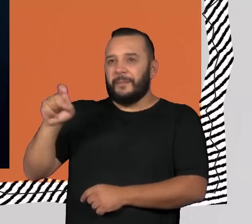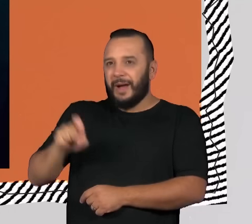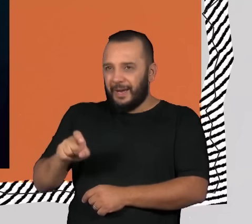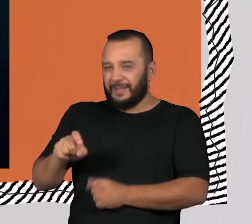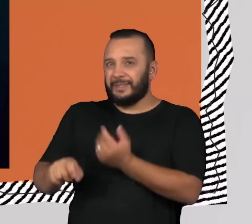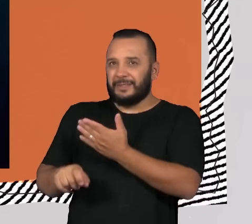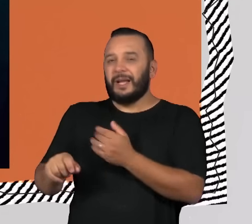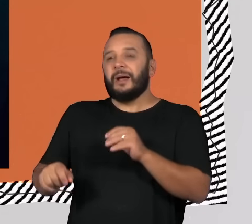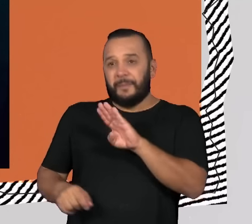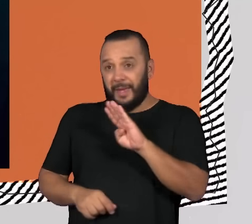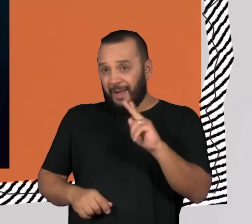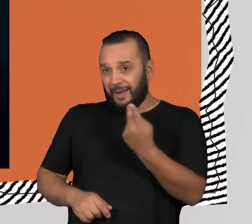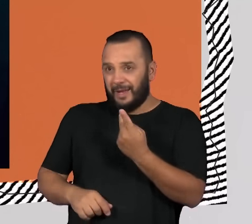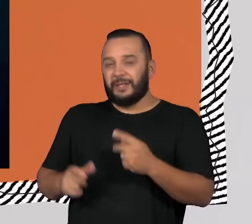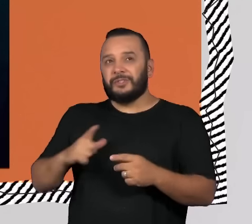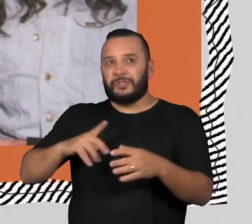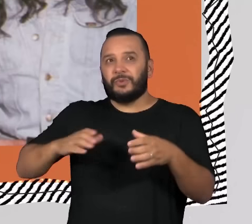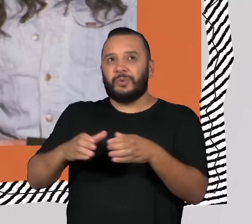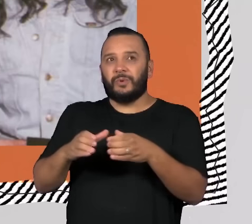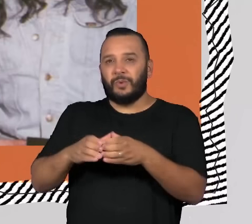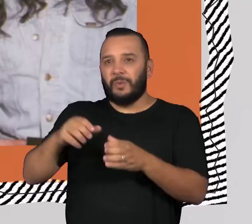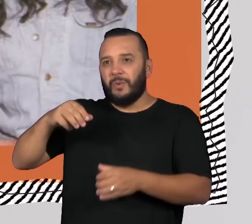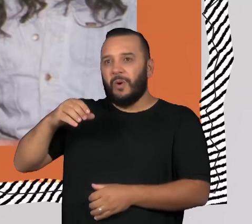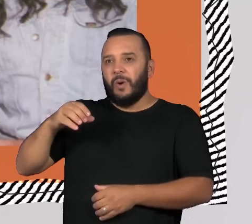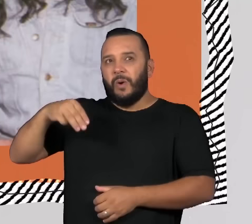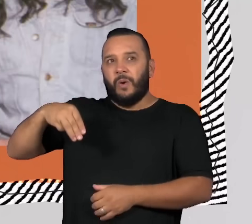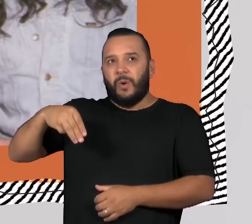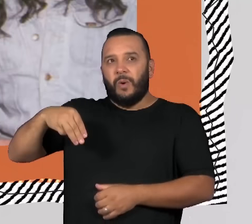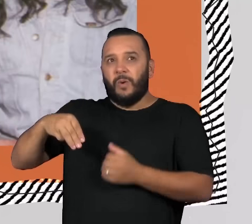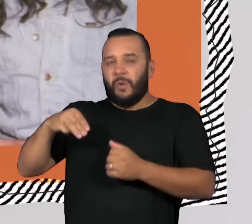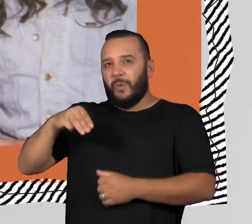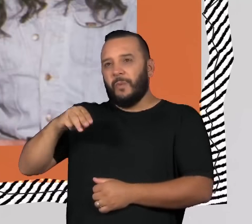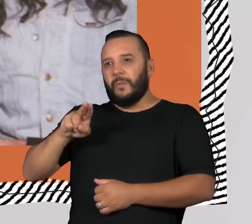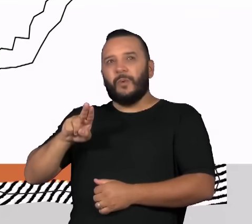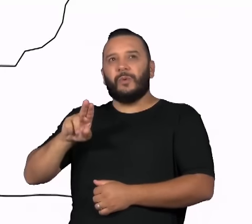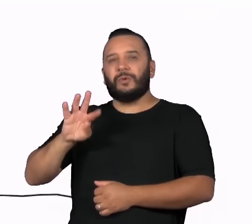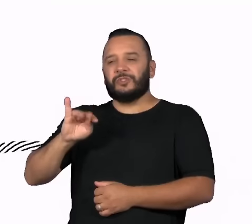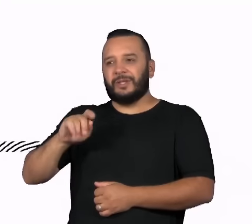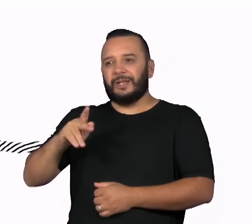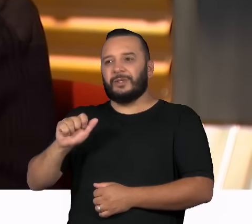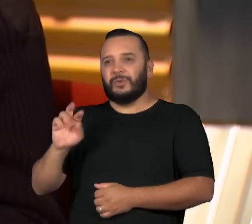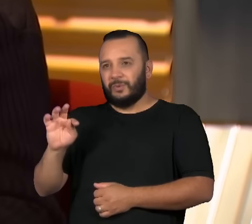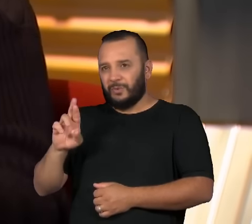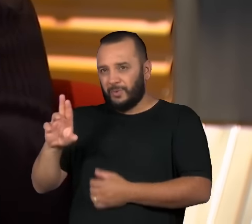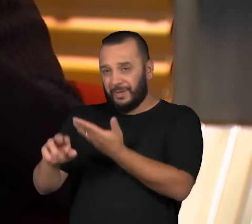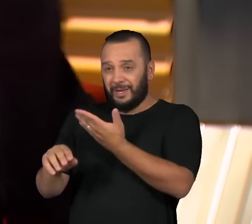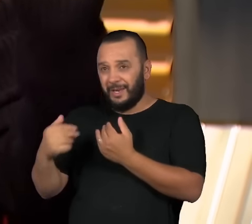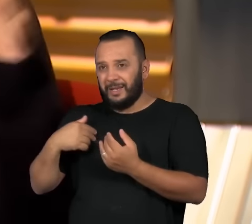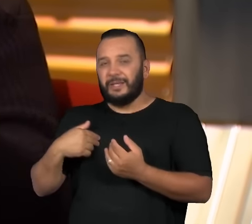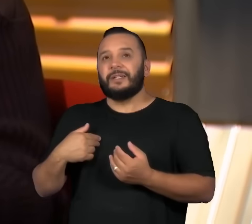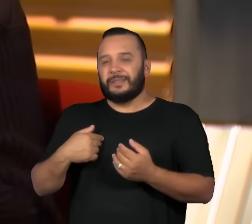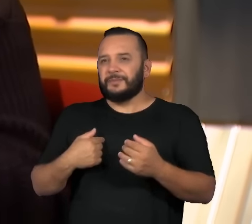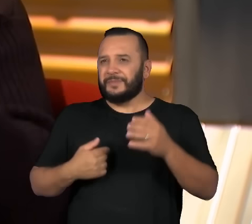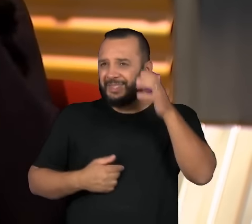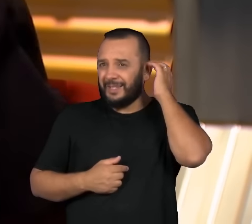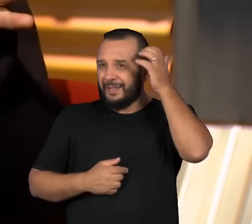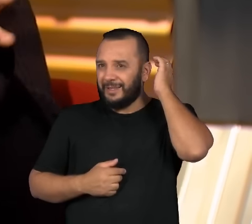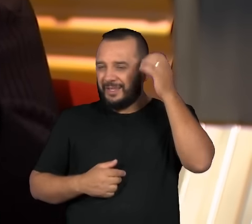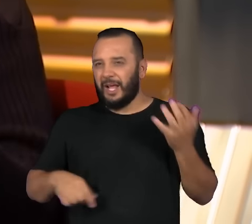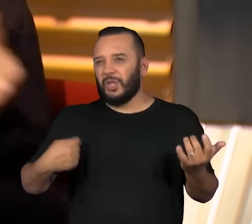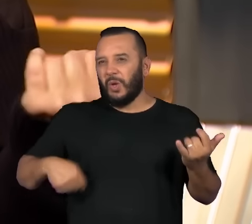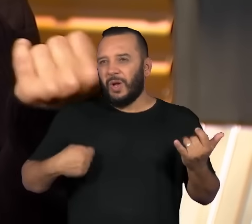banda chamada Mutilator, né, de Belo Horizonte, que ia tocar no Choque Bar lá em Santo André. Que, meu, um local fantástico, onde